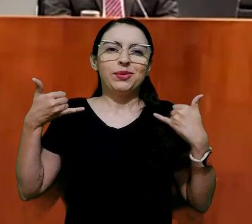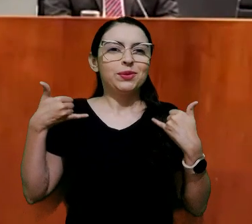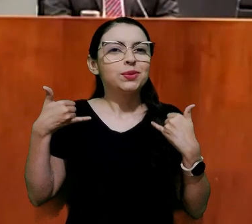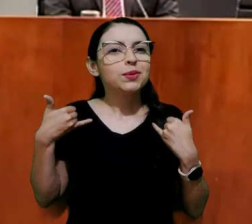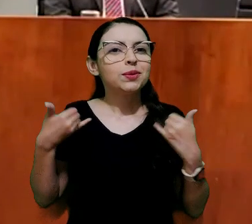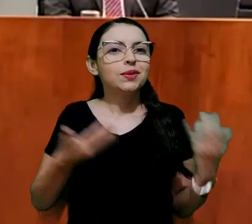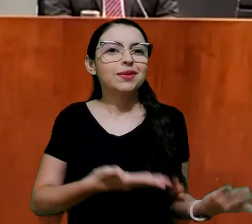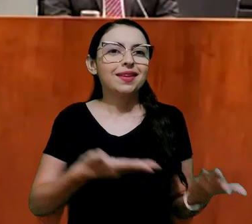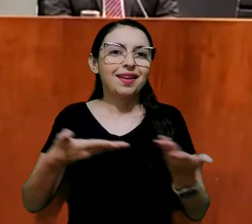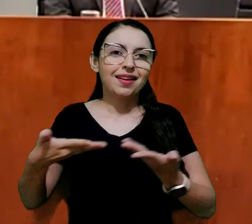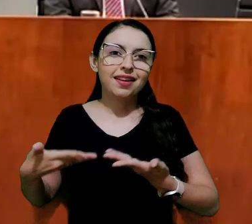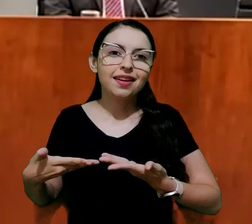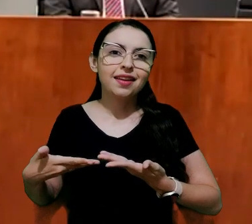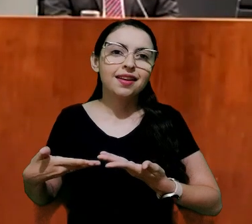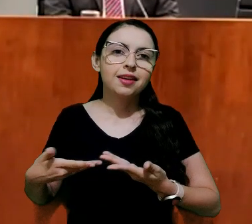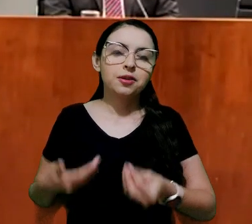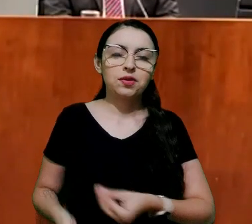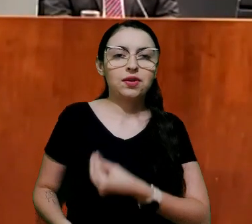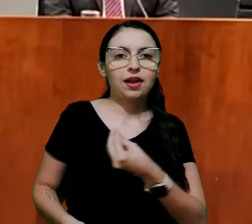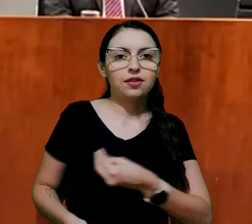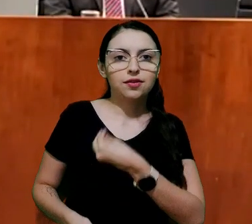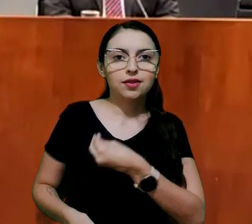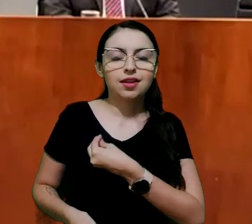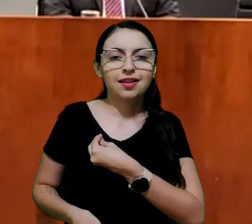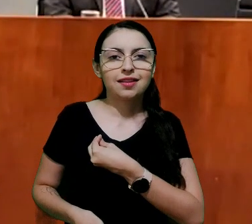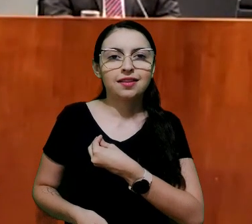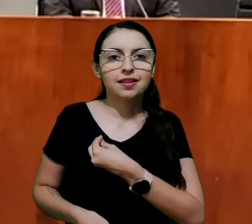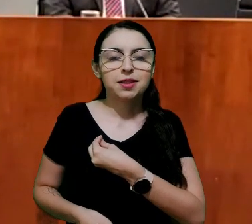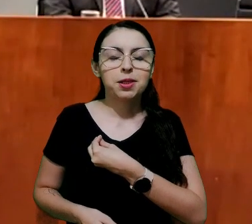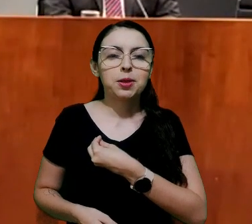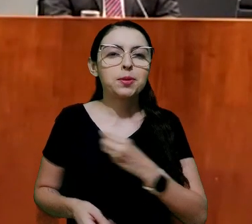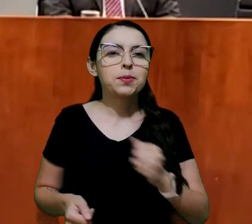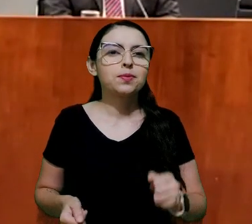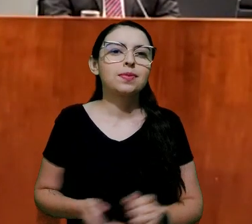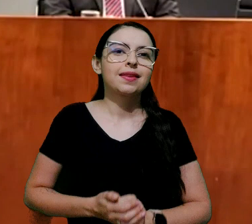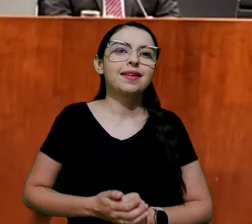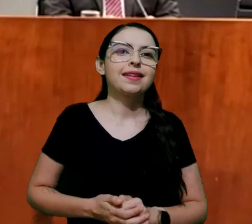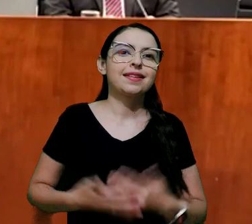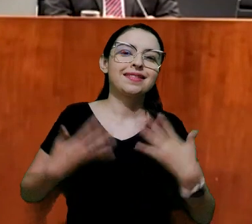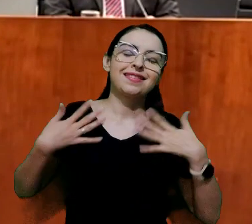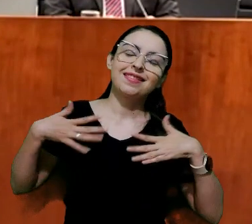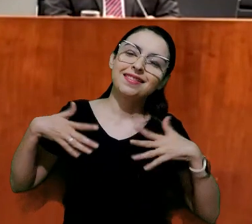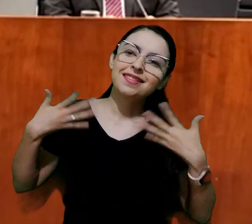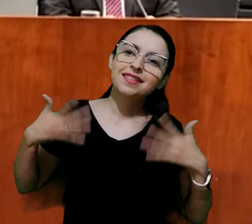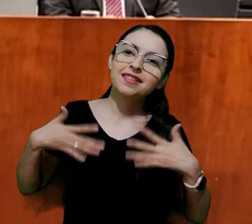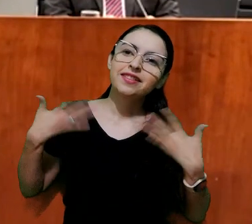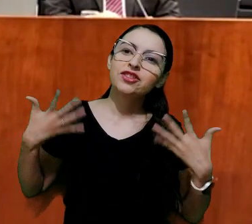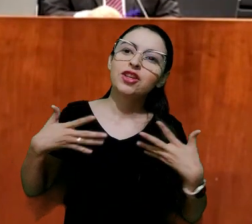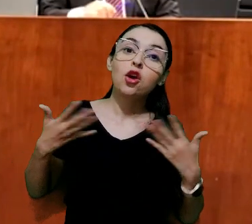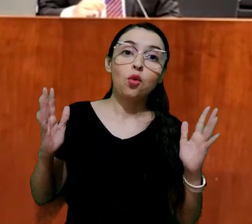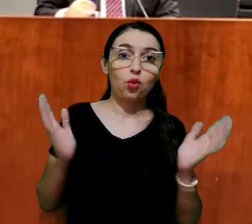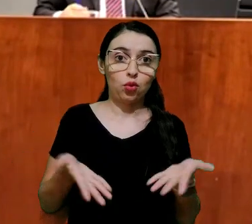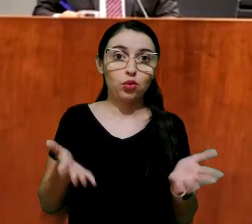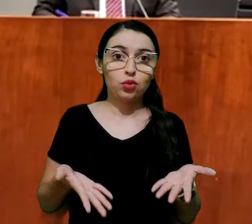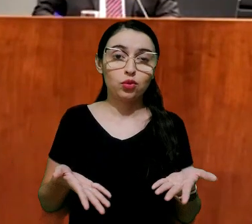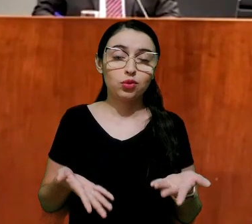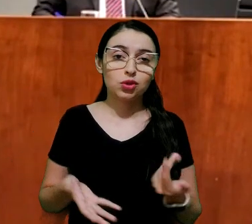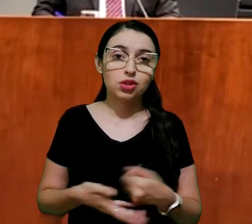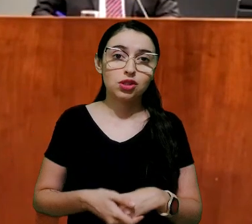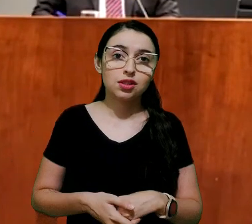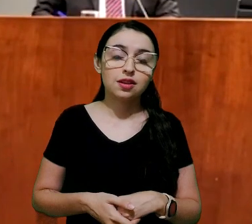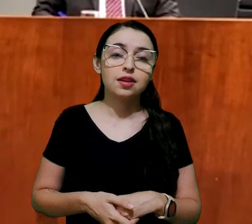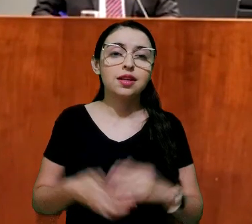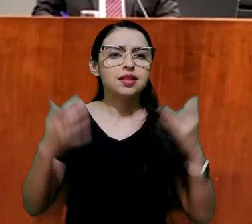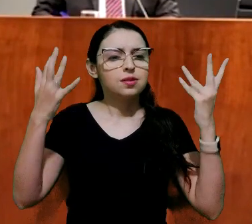presencialmente, aproveitando a companhia dos senhores, nesta manhã em que nos propomos a falar um pouco sobre direito